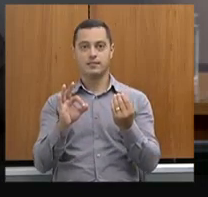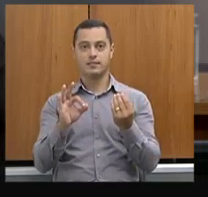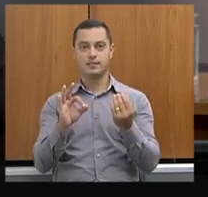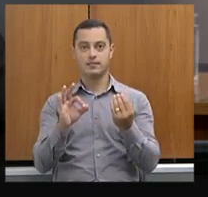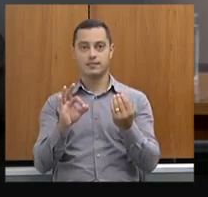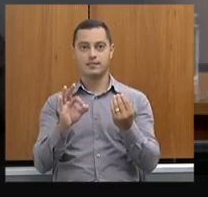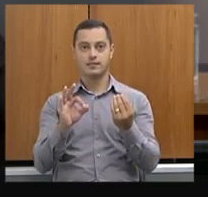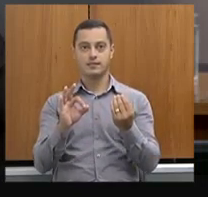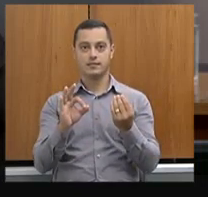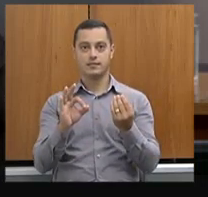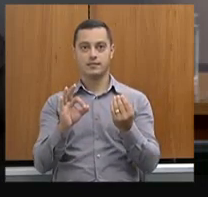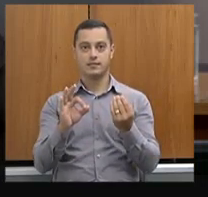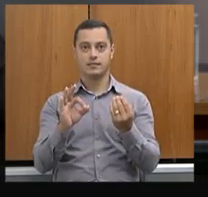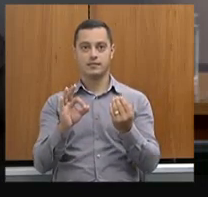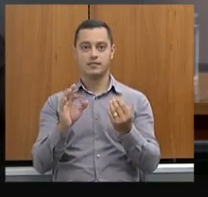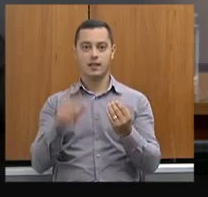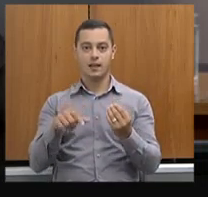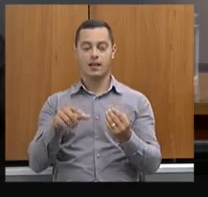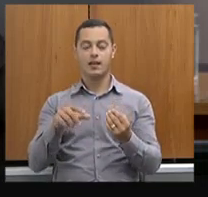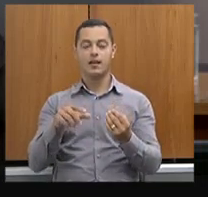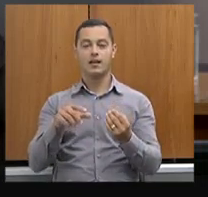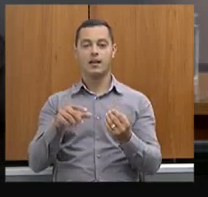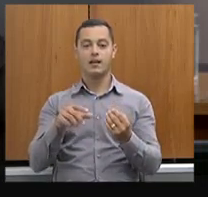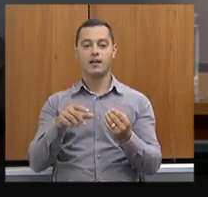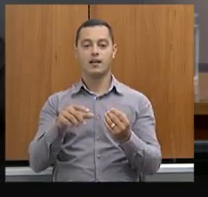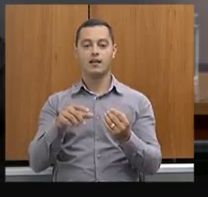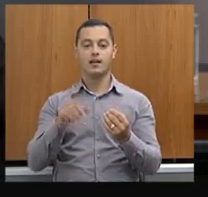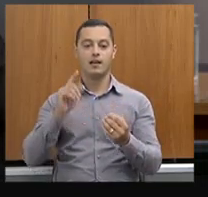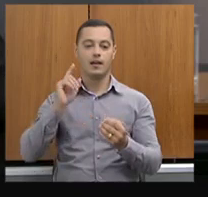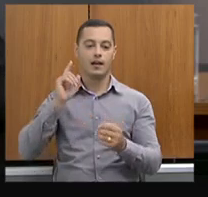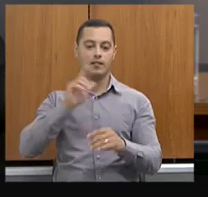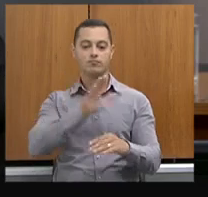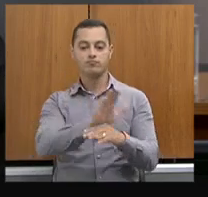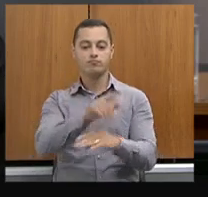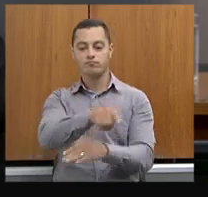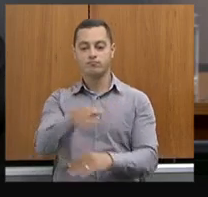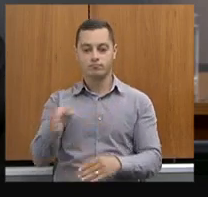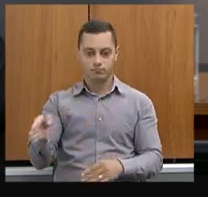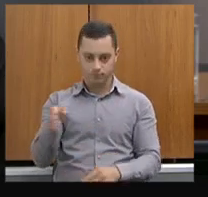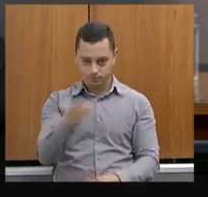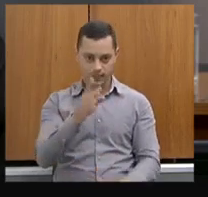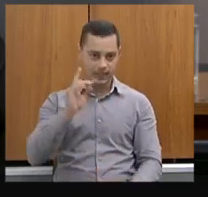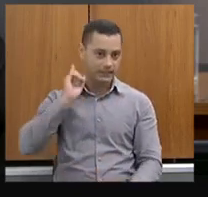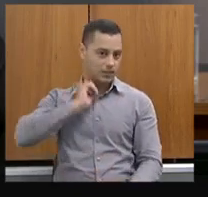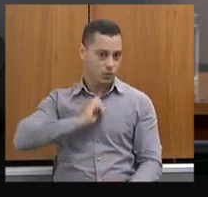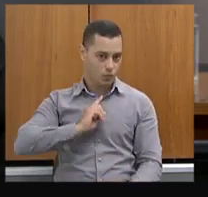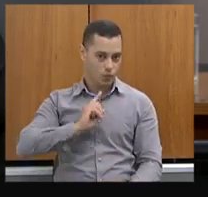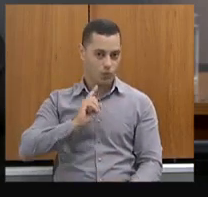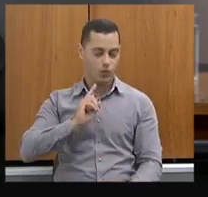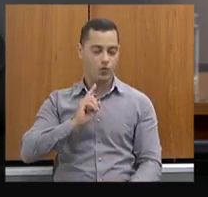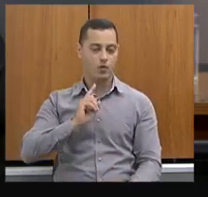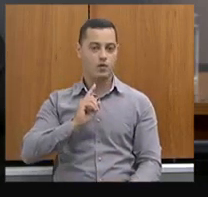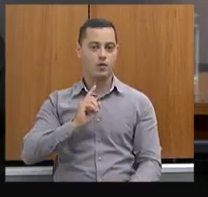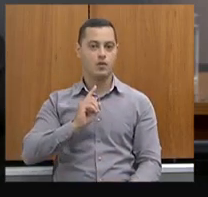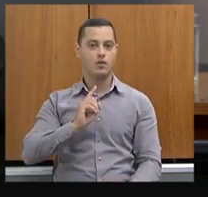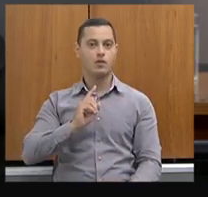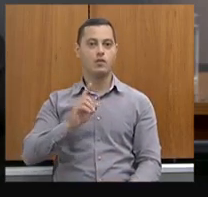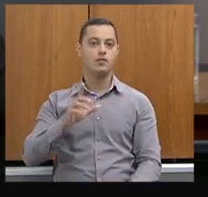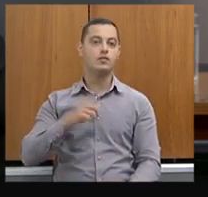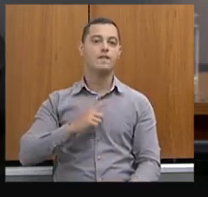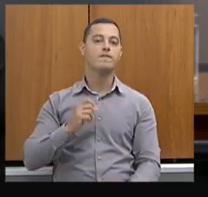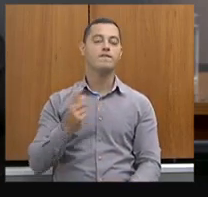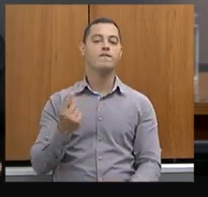de origem de emenda parlamentar estadual 19 unidades de Resgate em um valor de 9 milhões